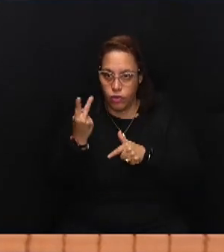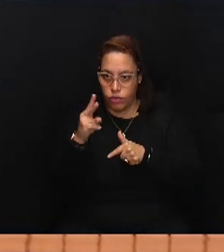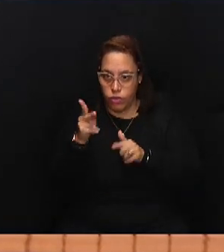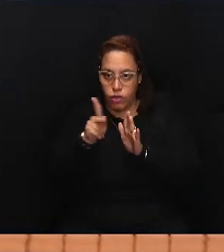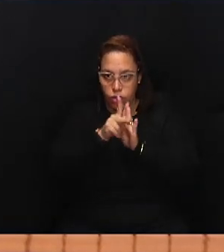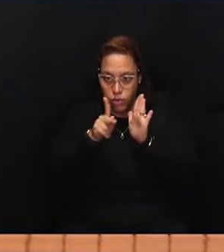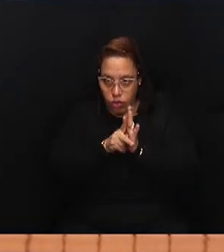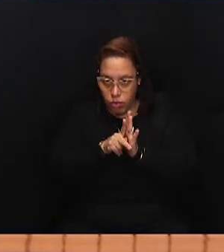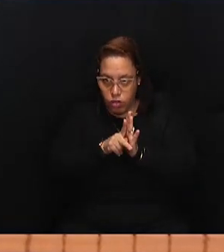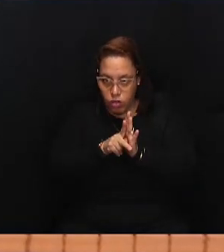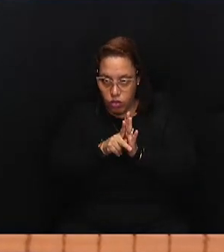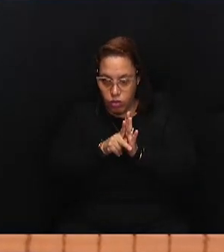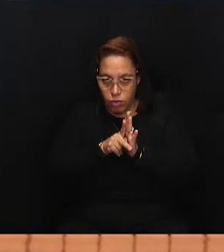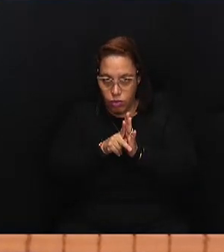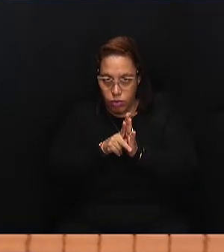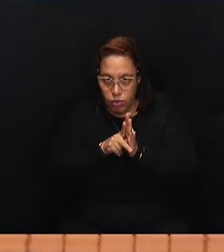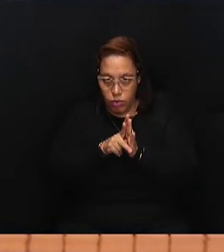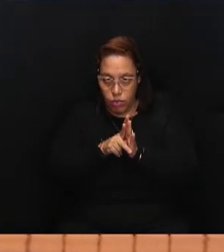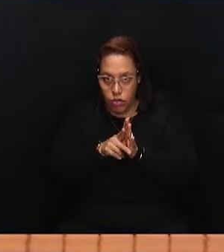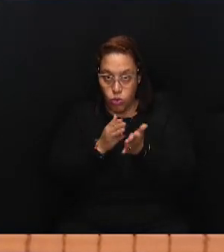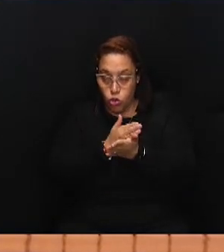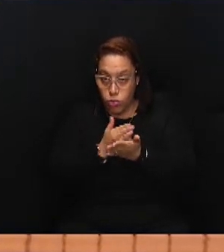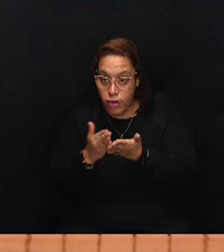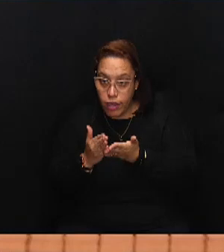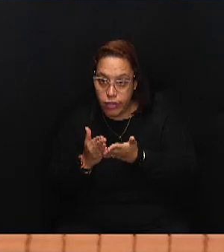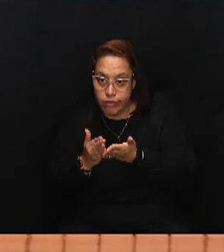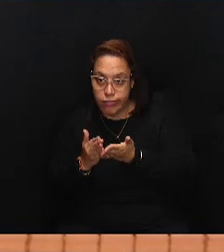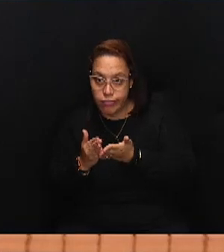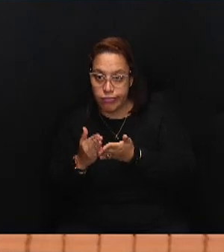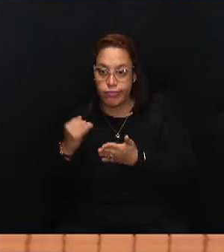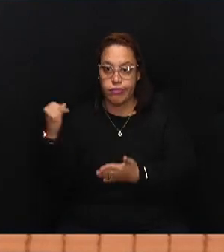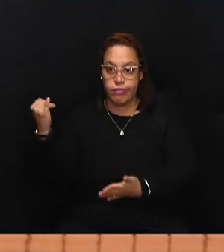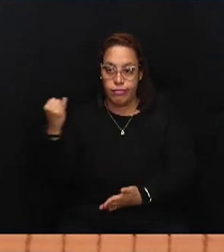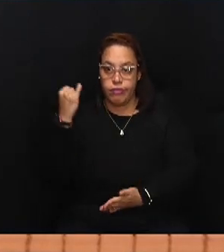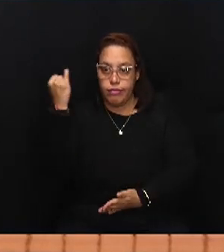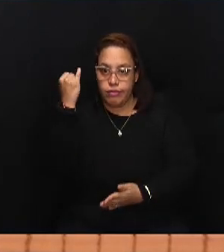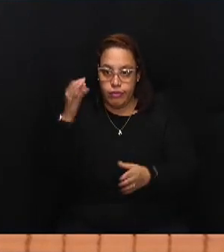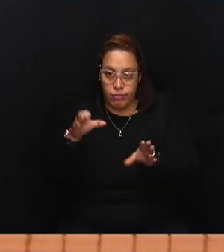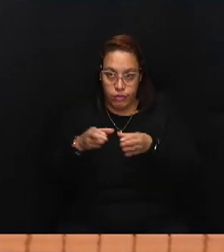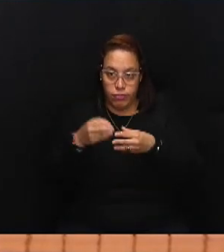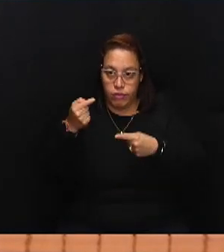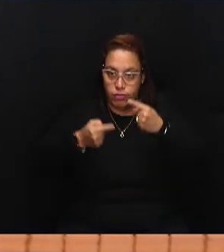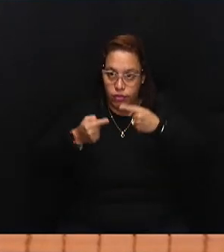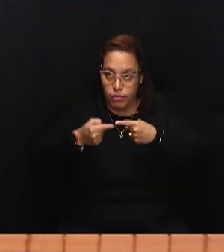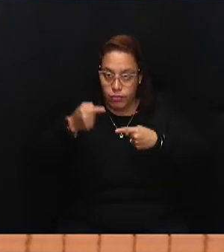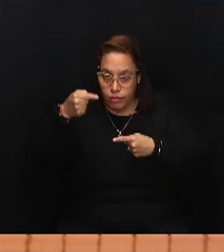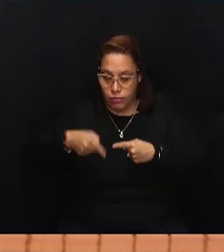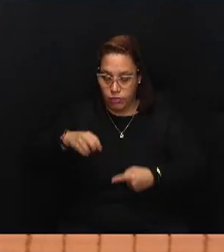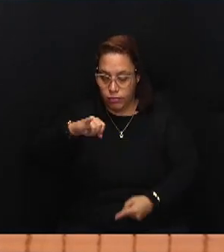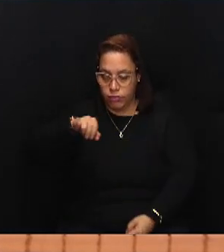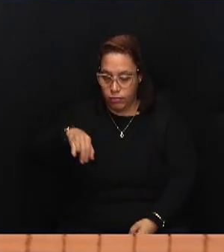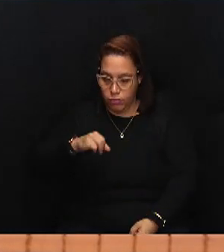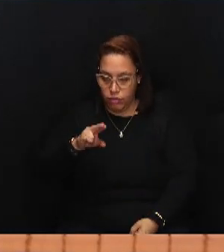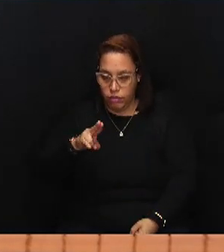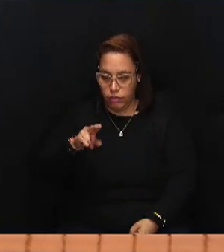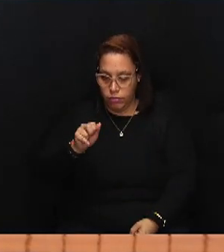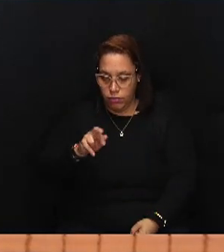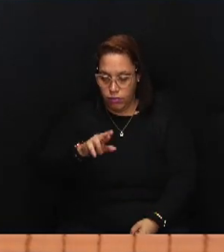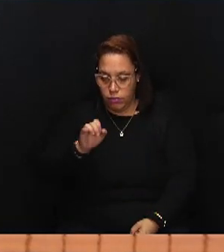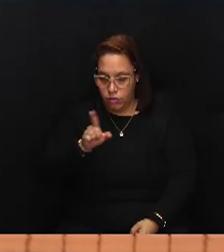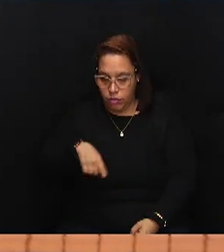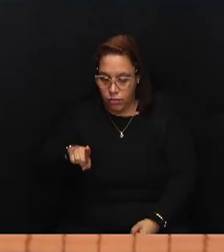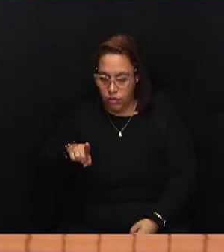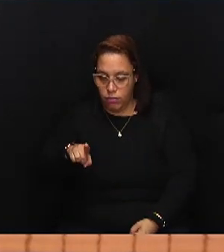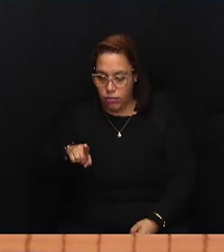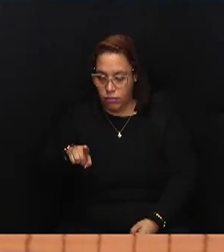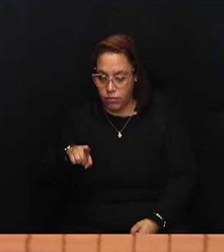que a gente tem em mãos aí, para a gente dar entrada, eu acho que vai ser muito importante essa comissão, e o debate aqui, tá, cara, Juarez, vai ser muito importante, e